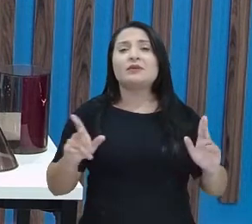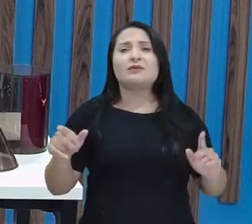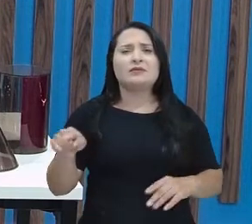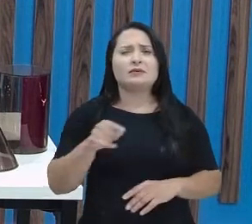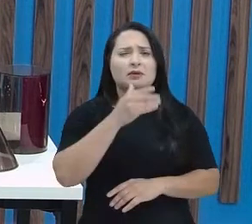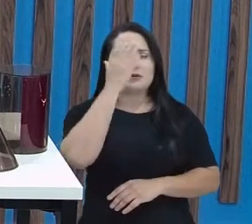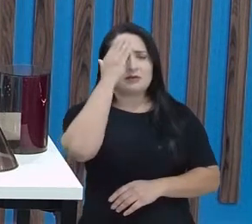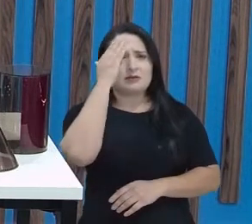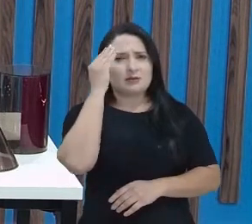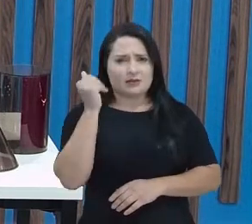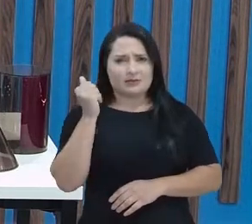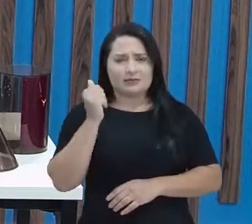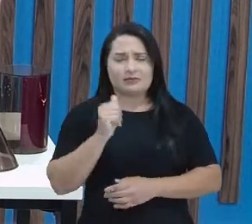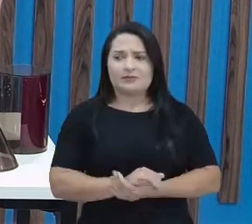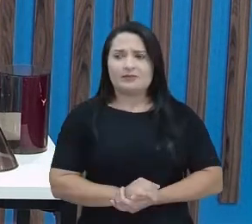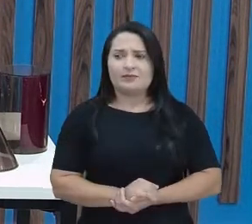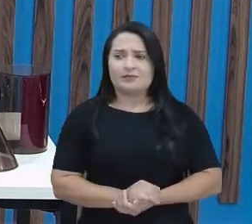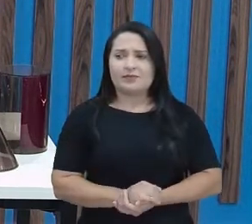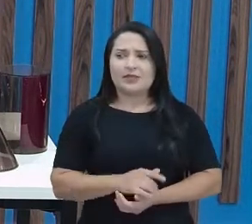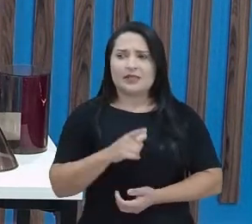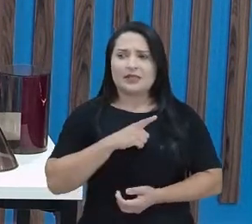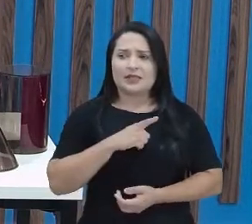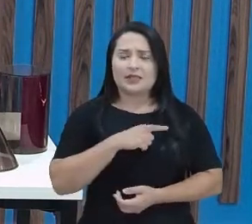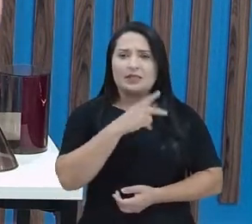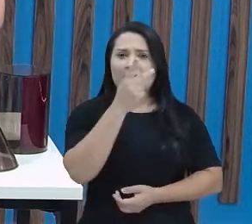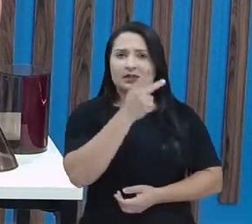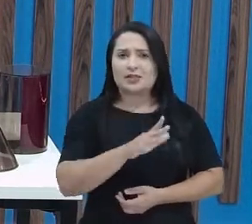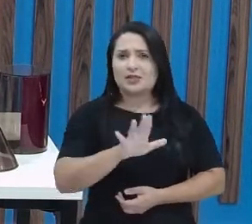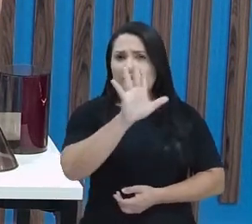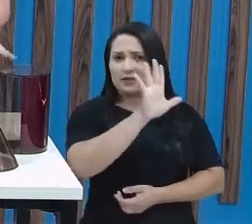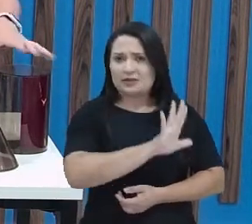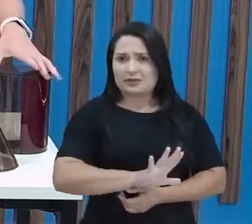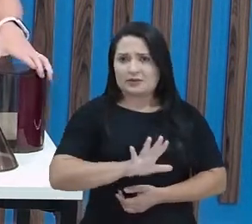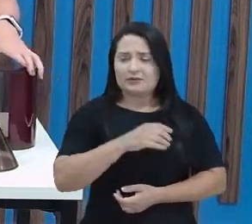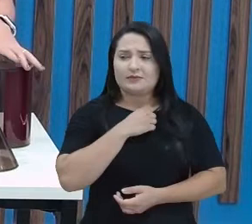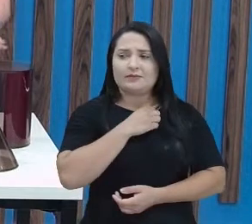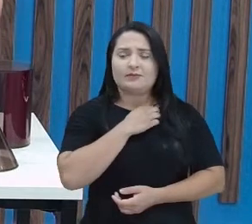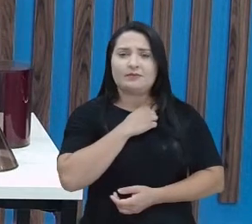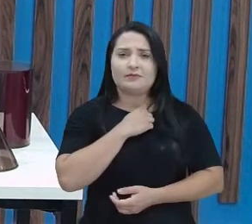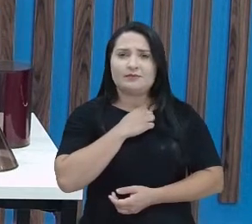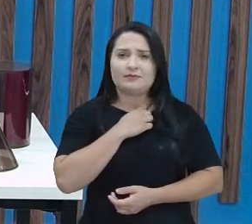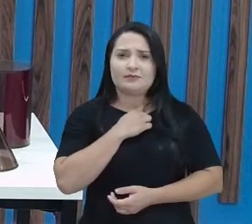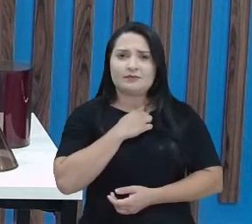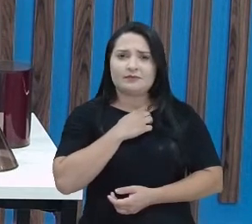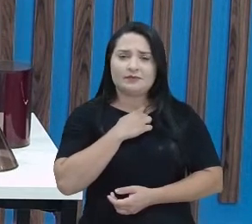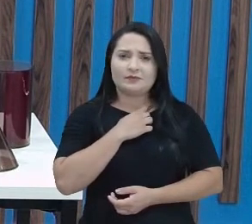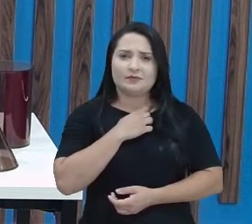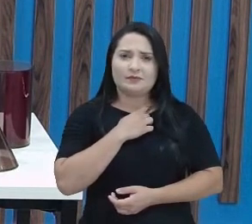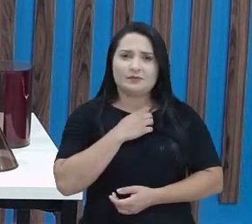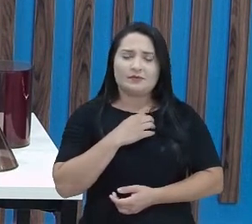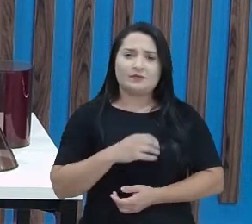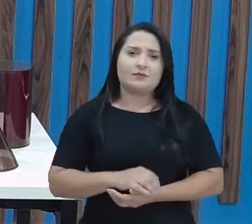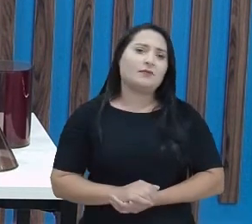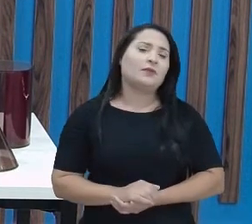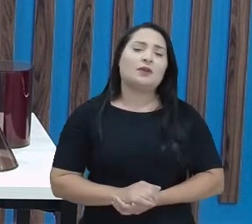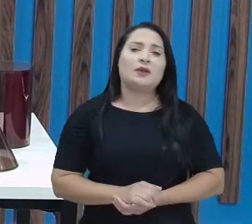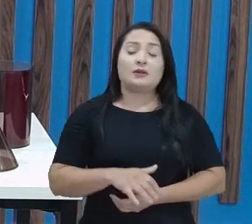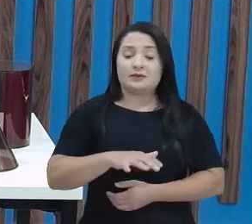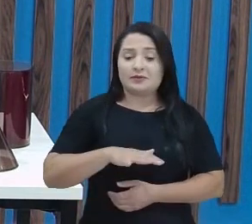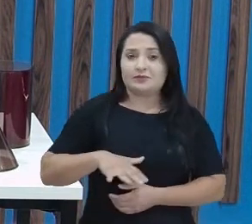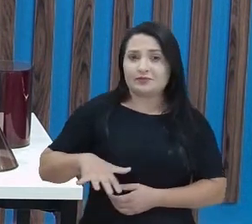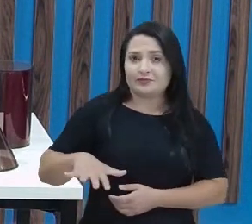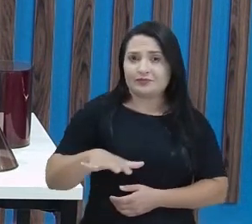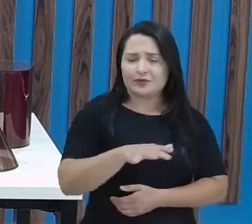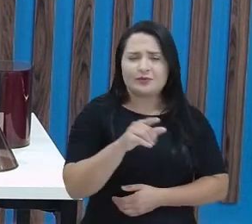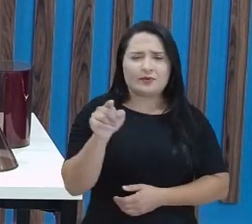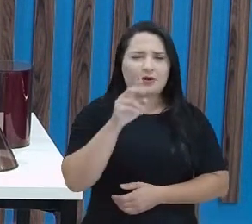me dizer? Eu tenho aqui algumas figuras, ó. Eu trouxe algumas figuras geométricas espaciais.